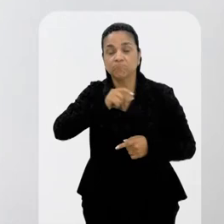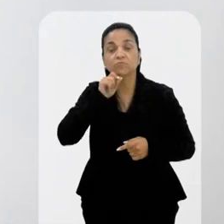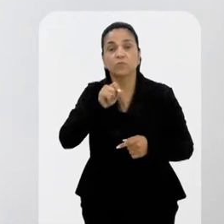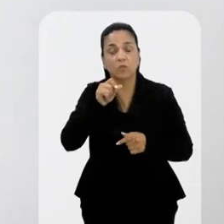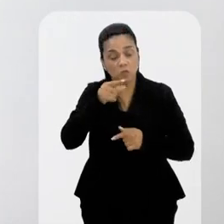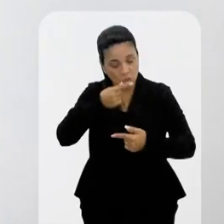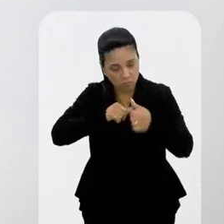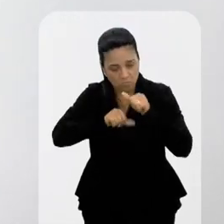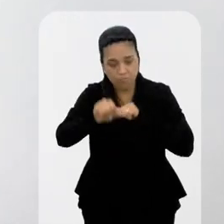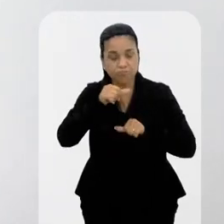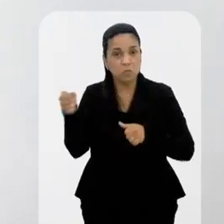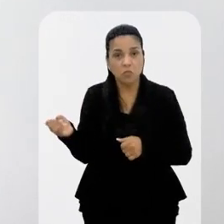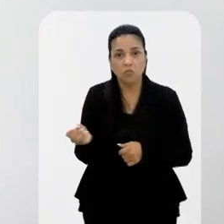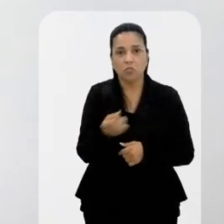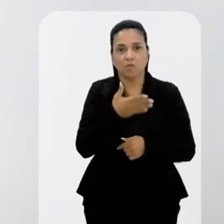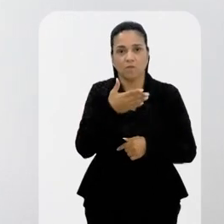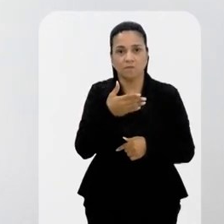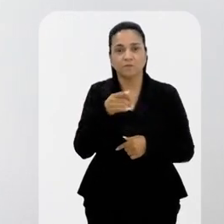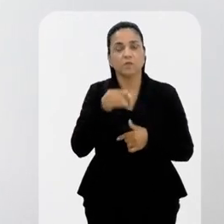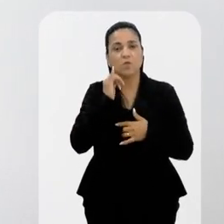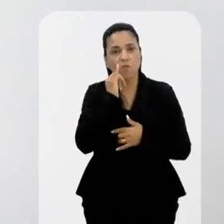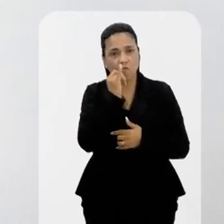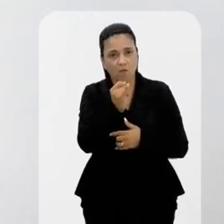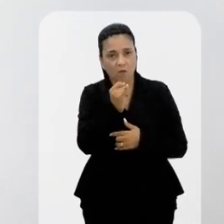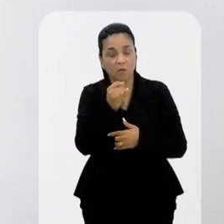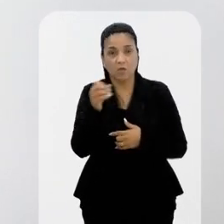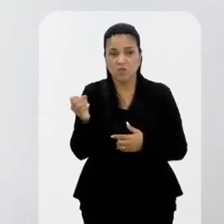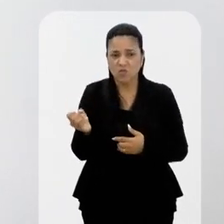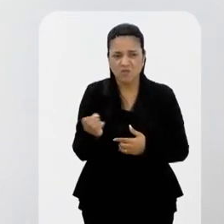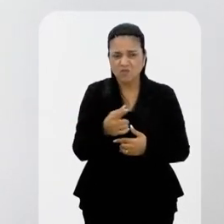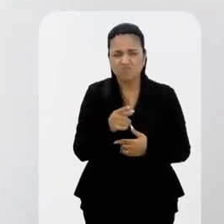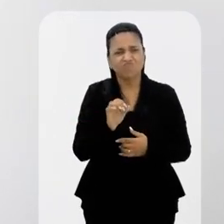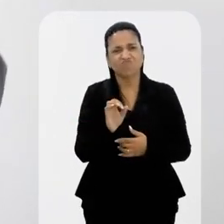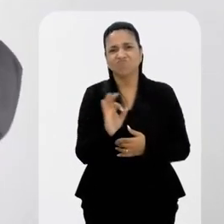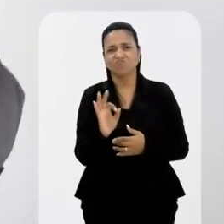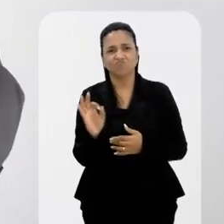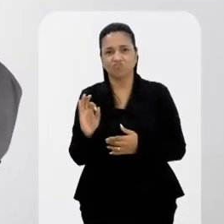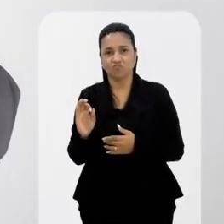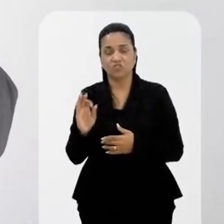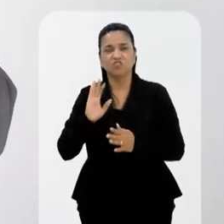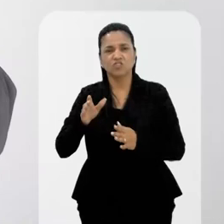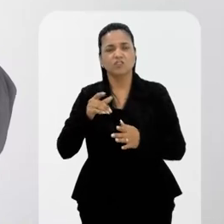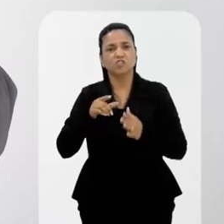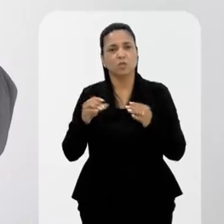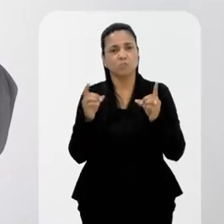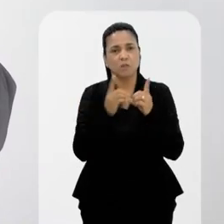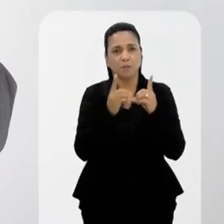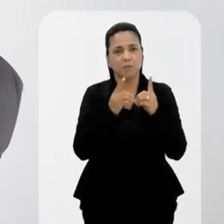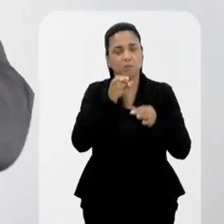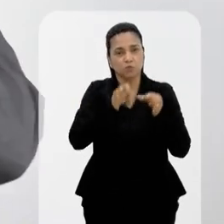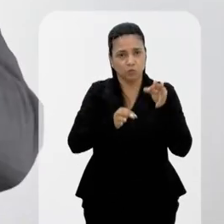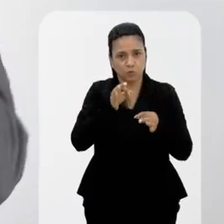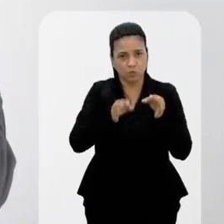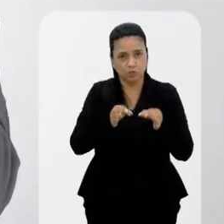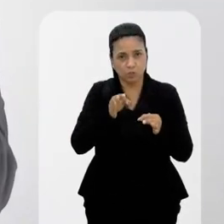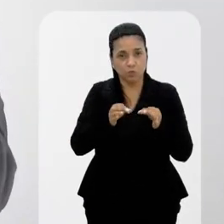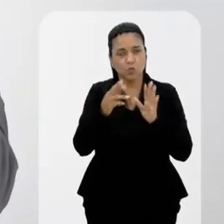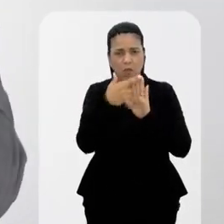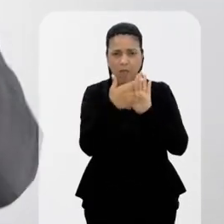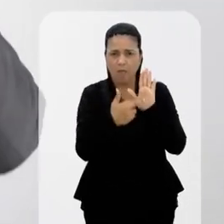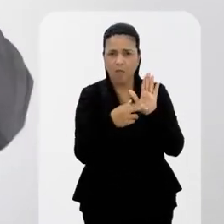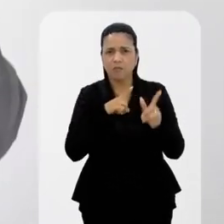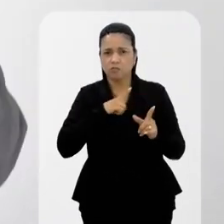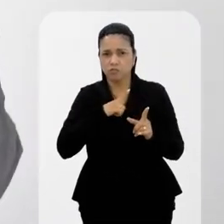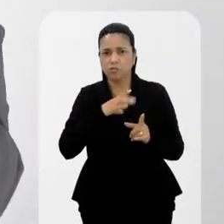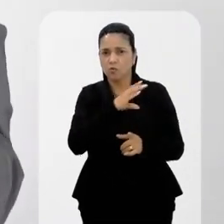inovação. Eu digo para você que, na verdade, inovação não foi, porque nós já tínhamos nosso ordenamento jurídico, a teoria da lesão enorme,